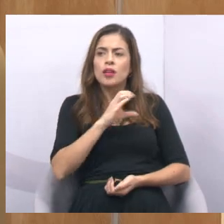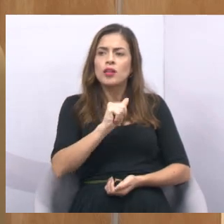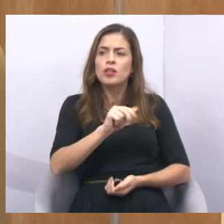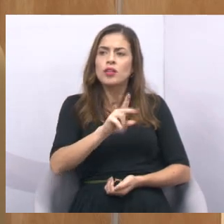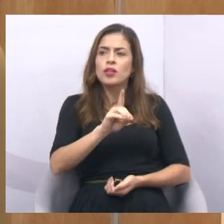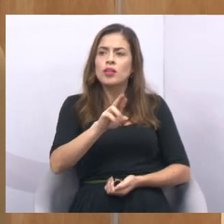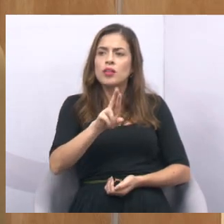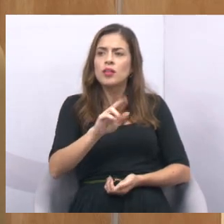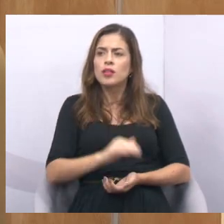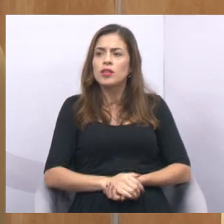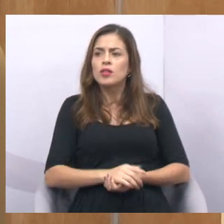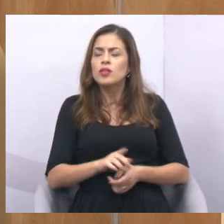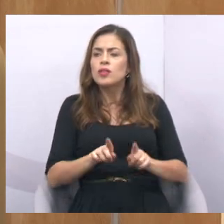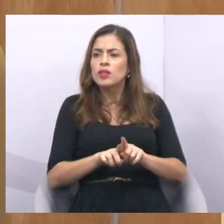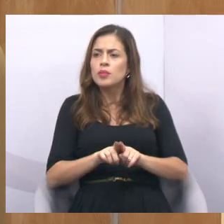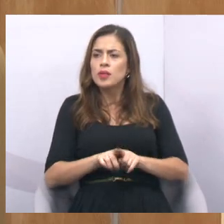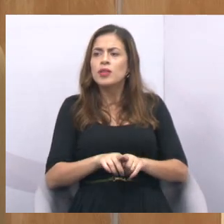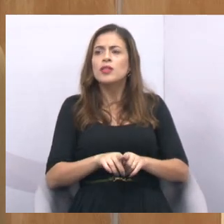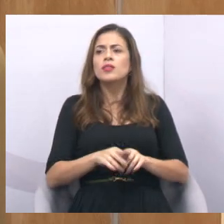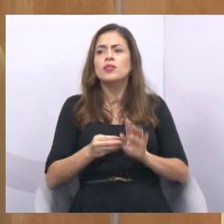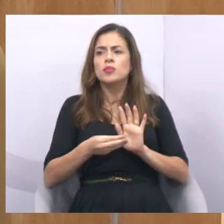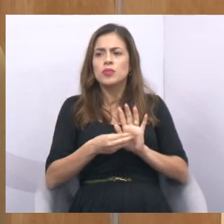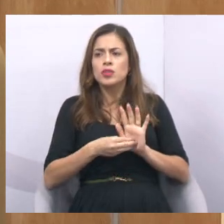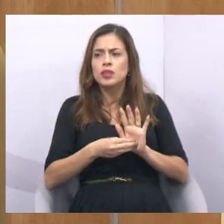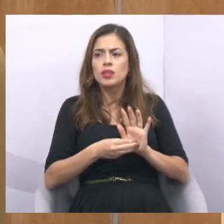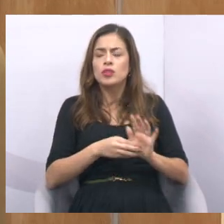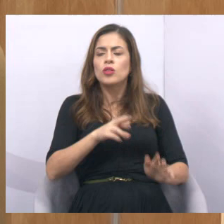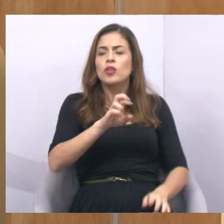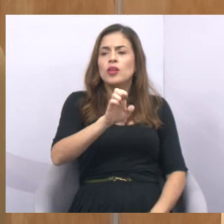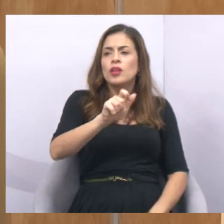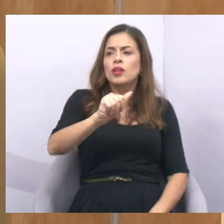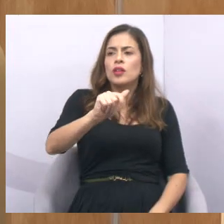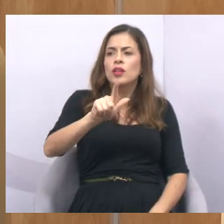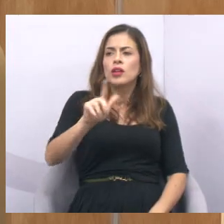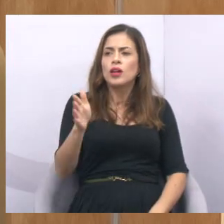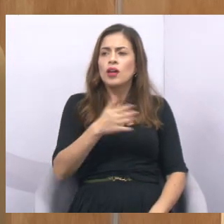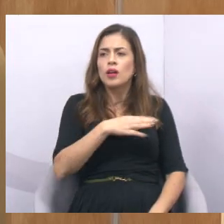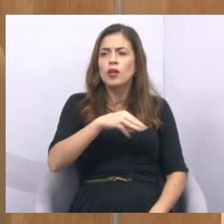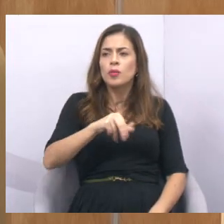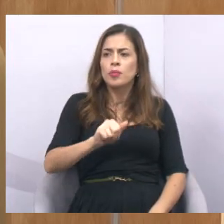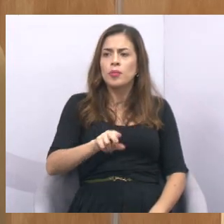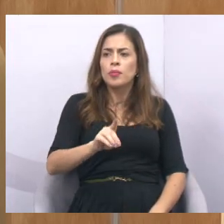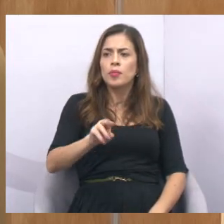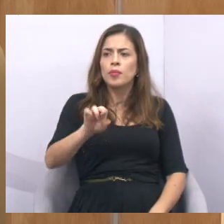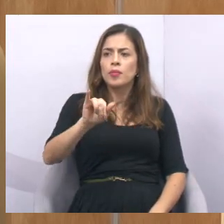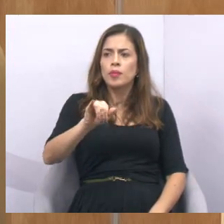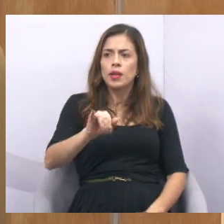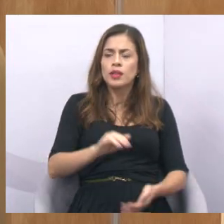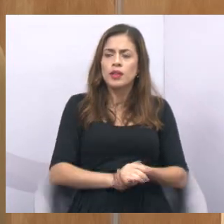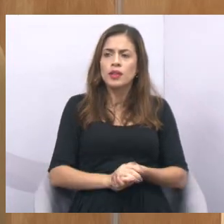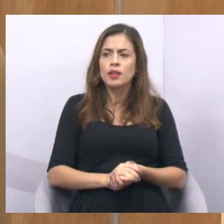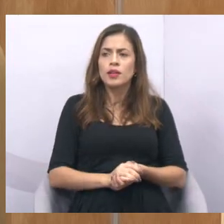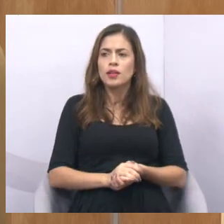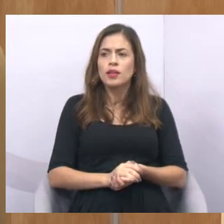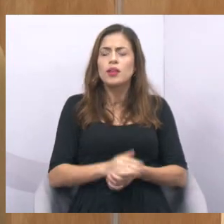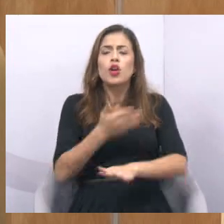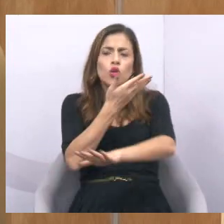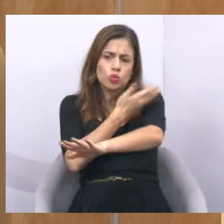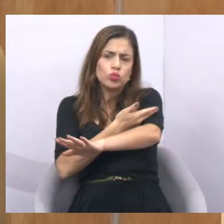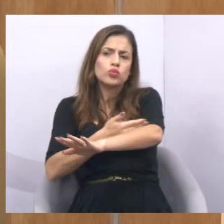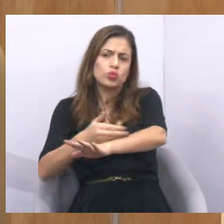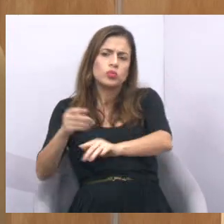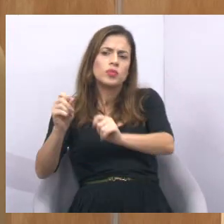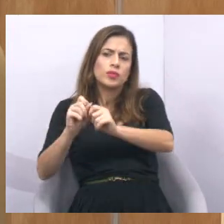Zé Lisolaio também tiveram, no Real Madrid. O Real Madrid, o basquete do Real Madrid, é costumeiro